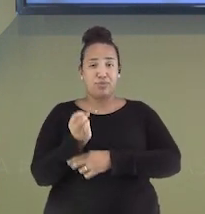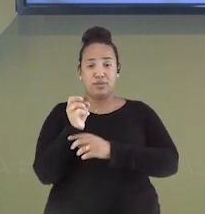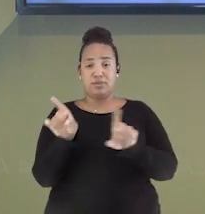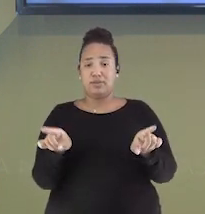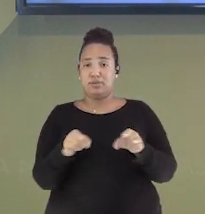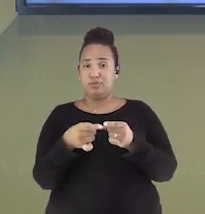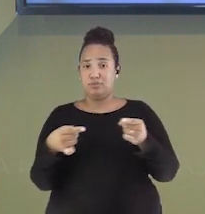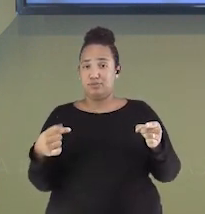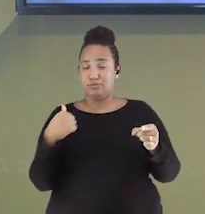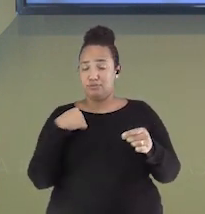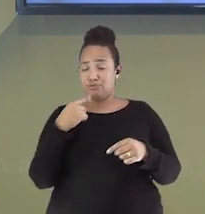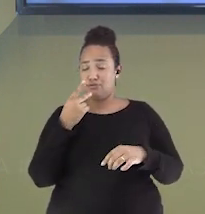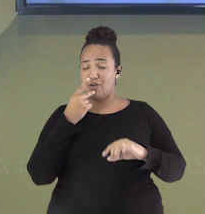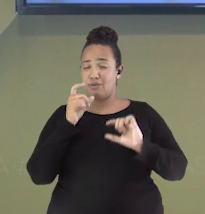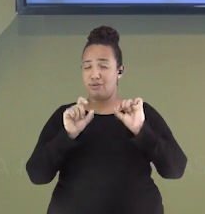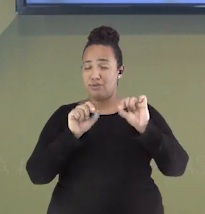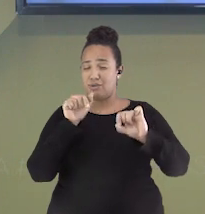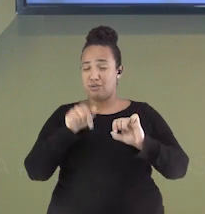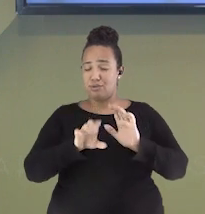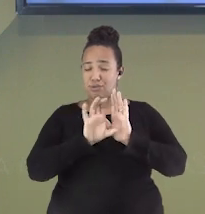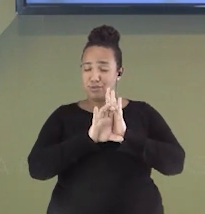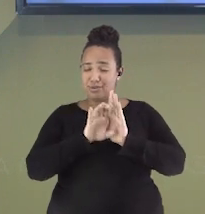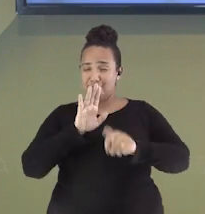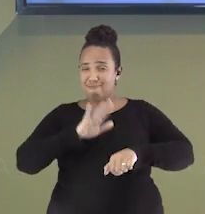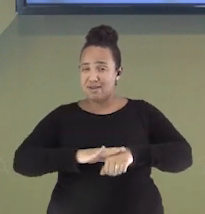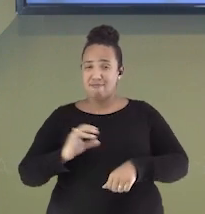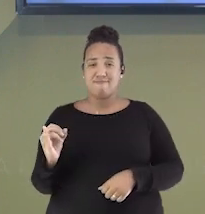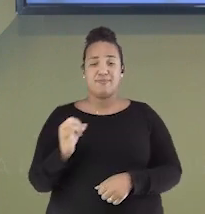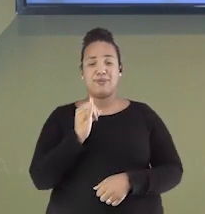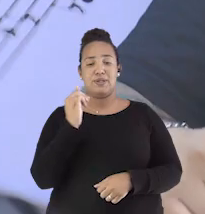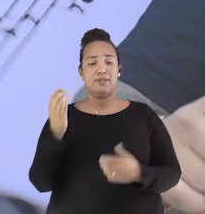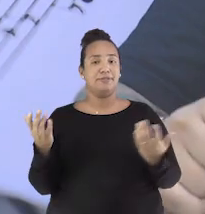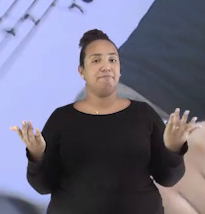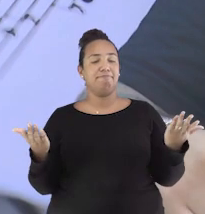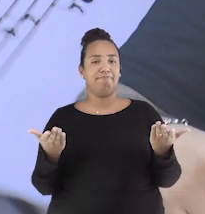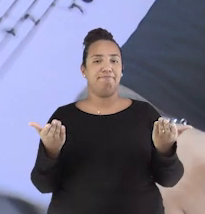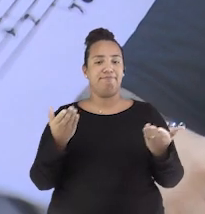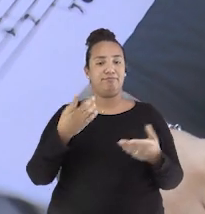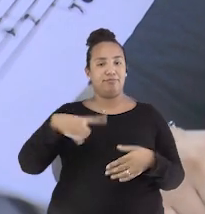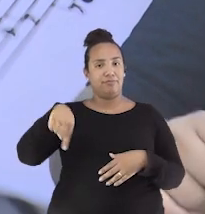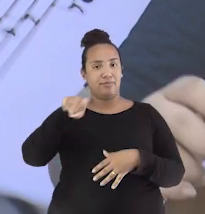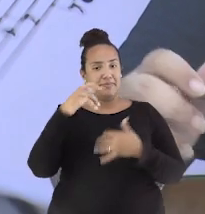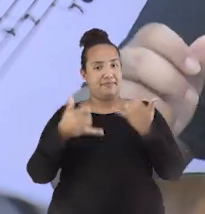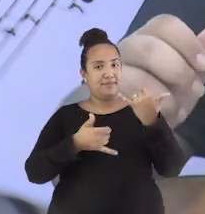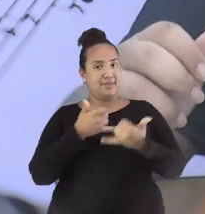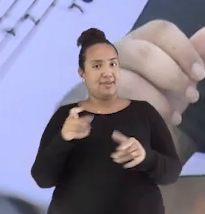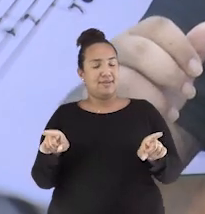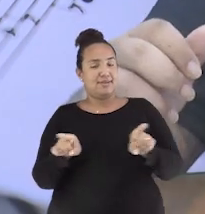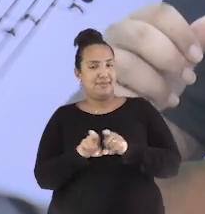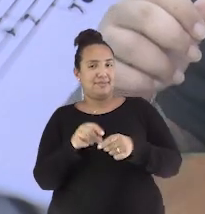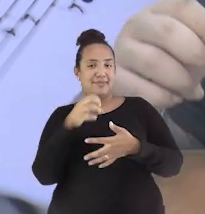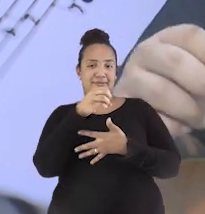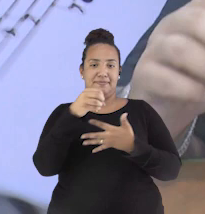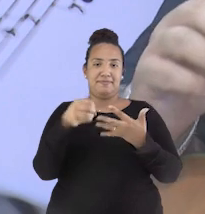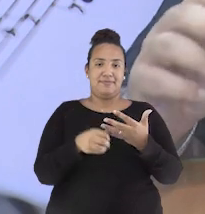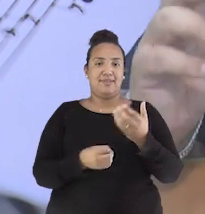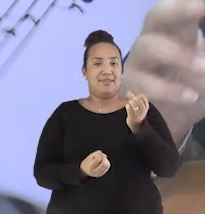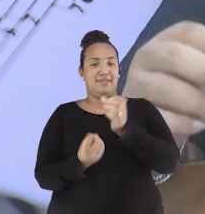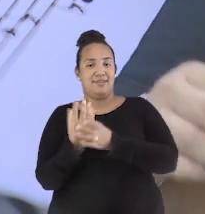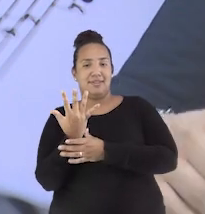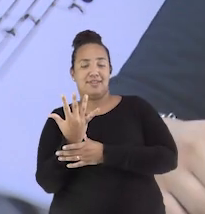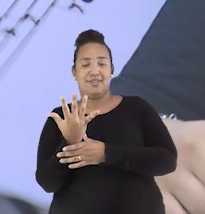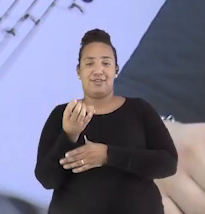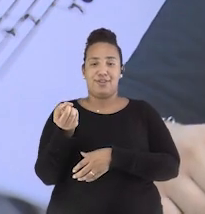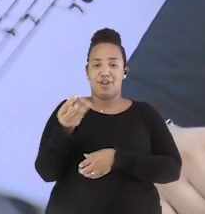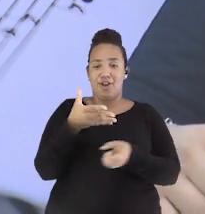música Eu até me arrisco a dizer que é o conceito mais importante agora o que que vocês acham de brincar também com as notas descobrindo